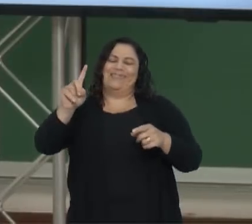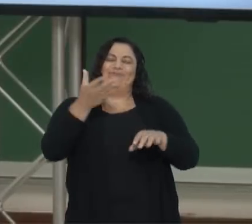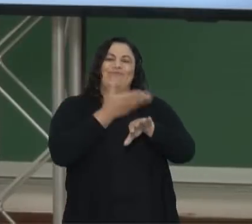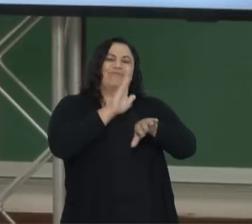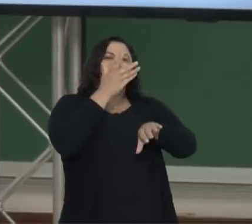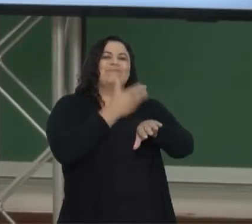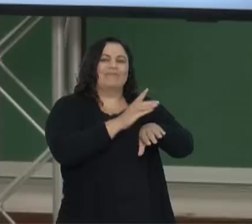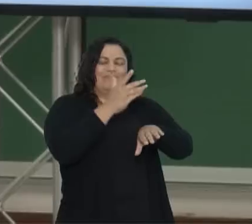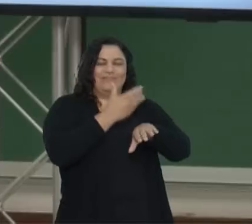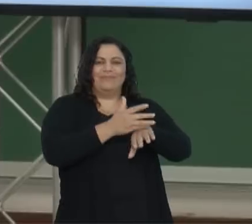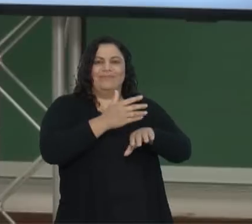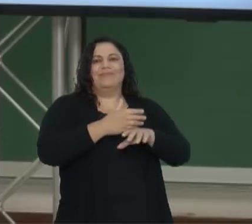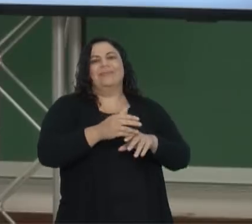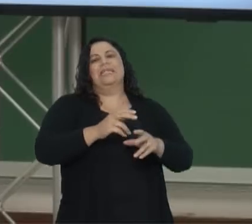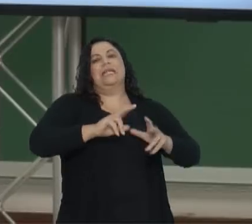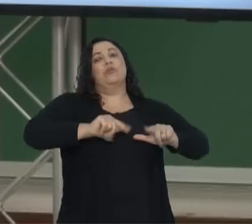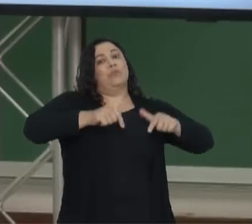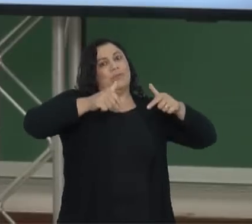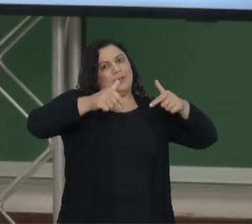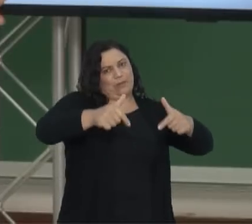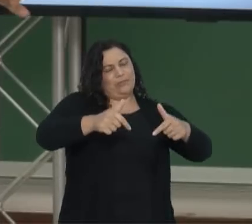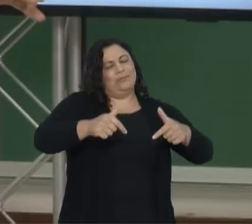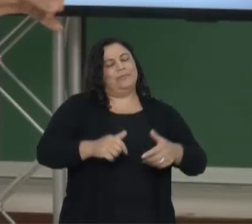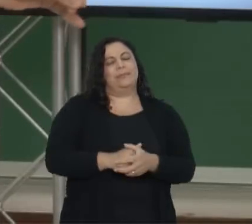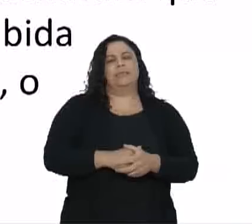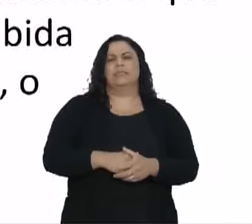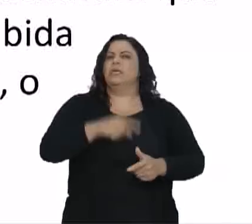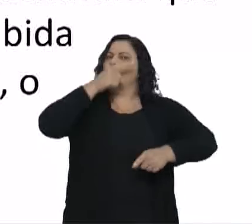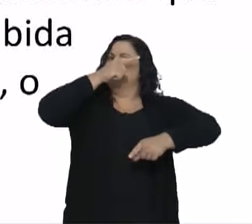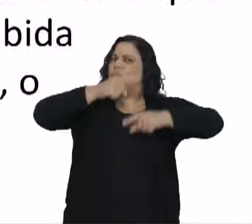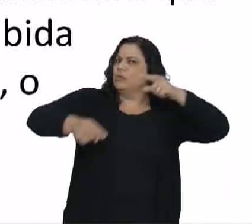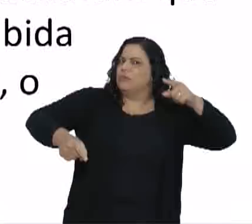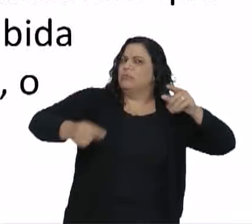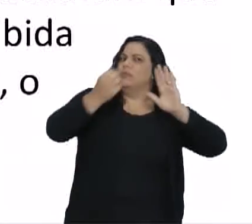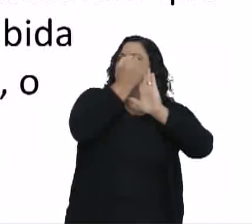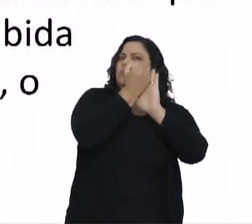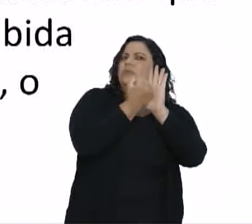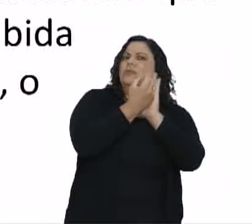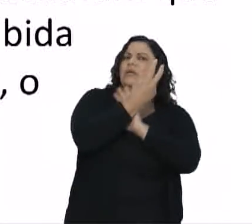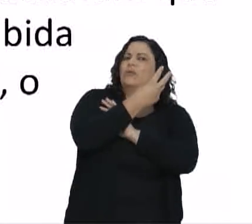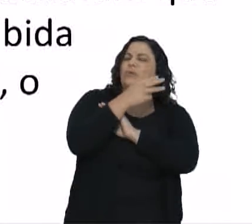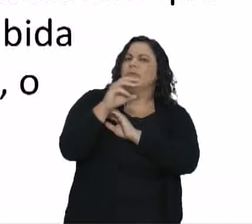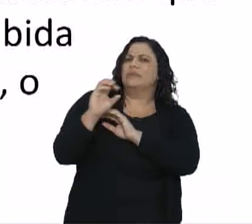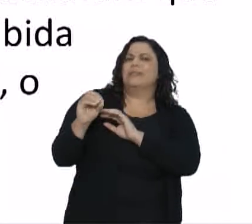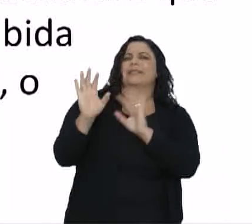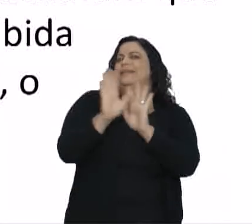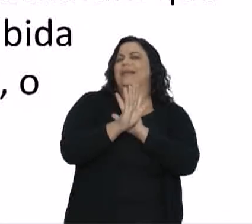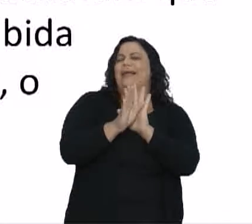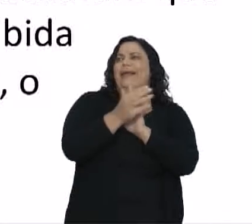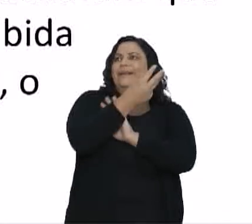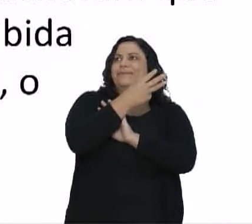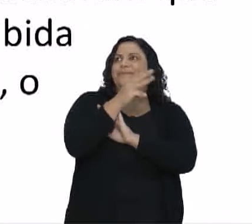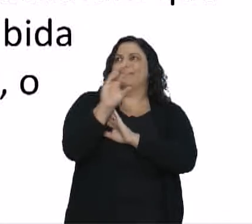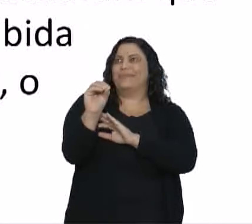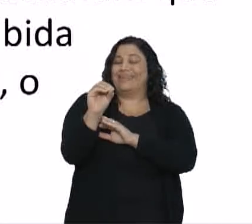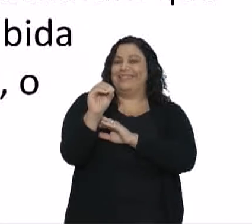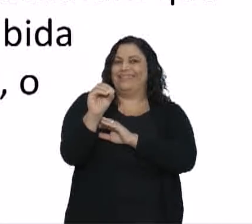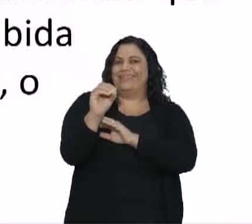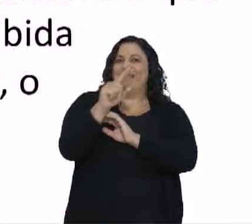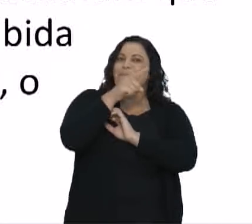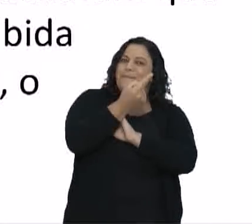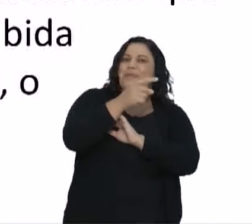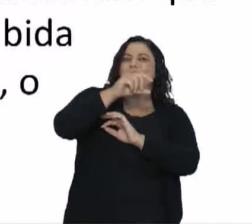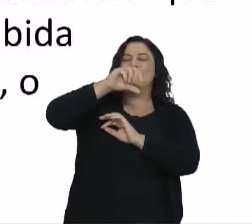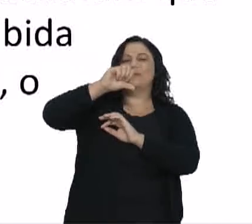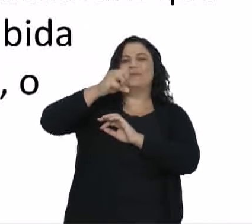chegou a ser proibida ali na década de 30. Em 1953, ela foi apresentada para o presidente da época